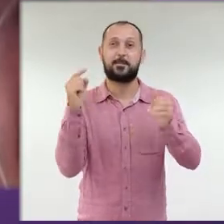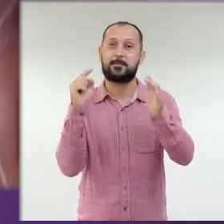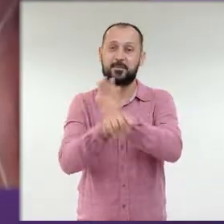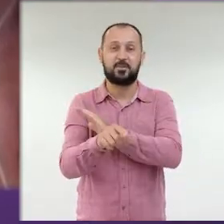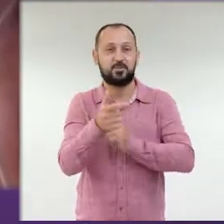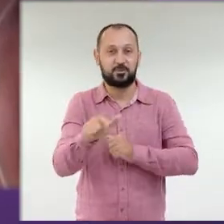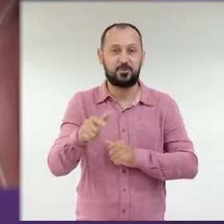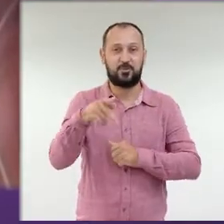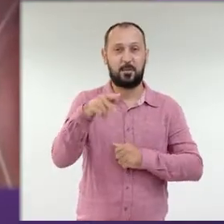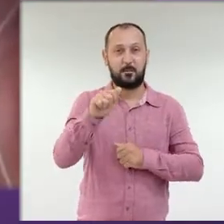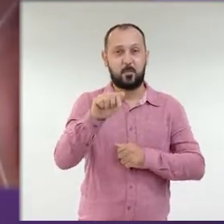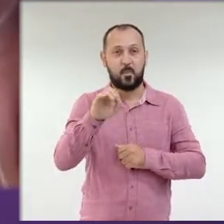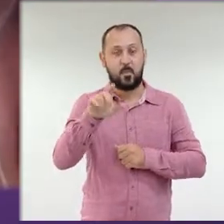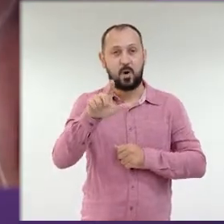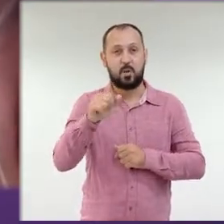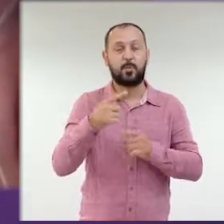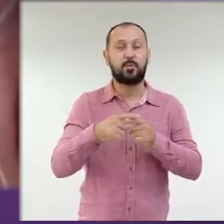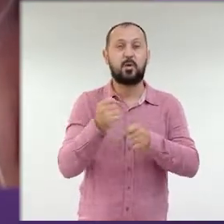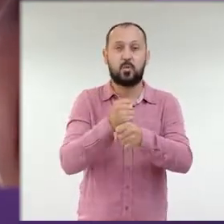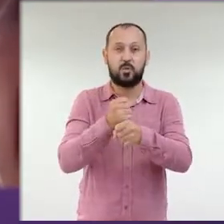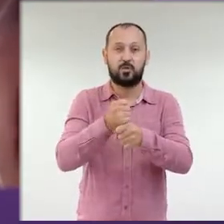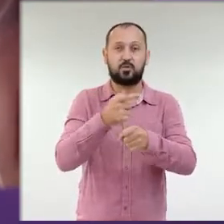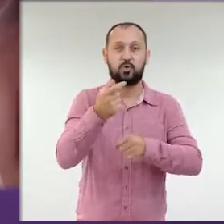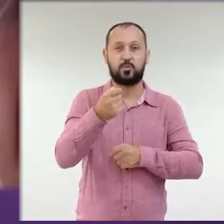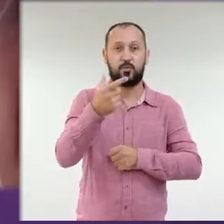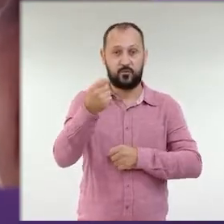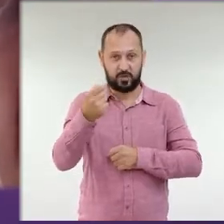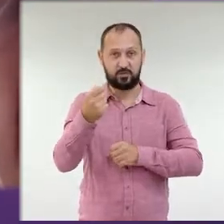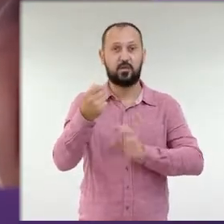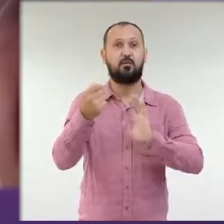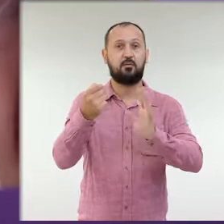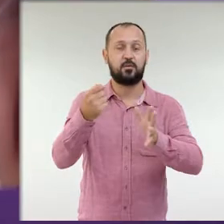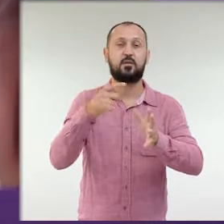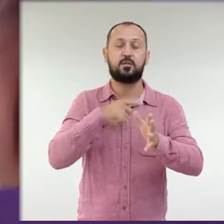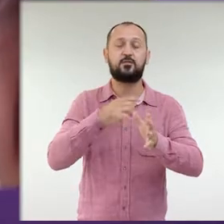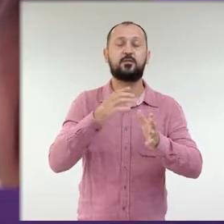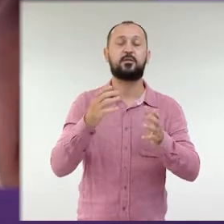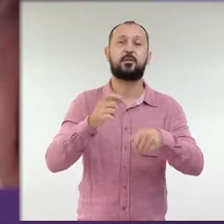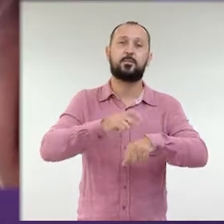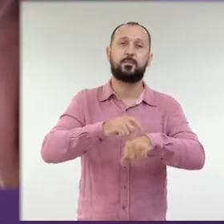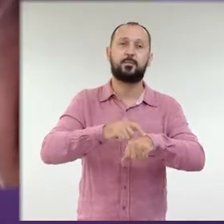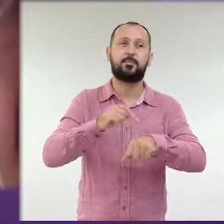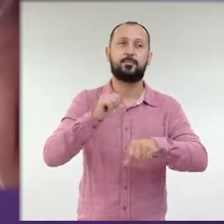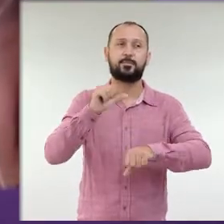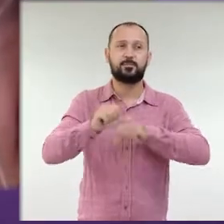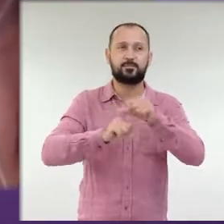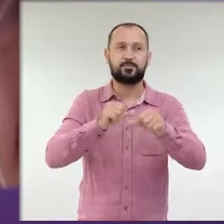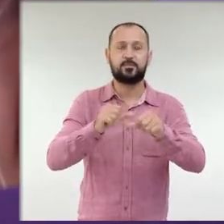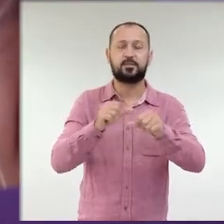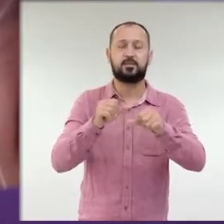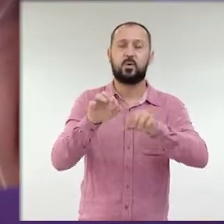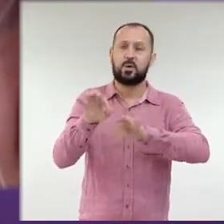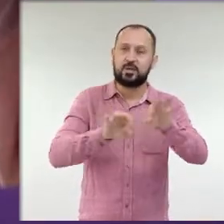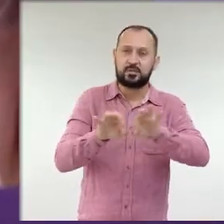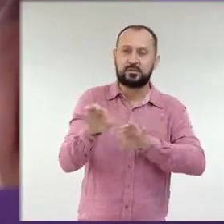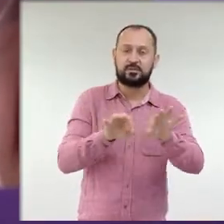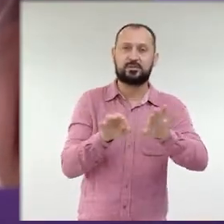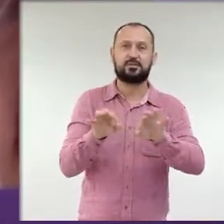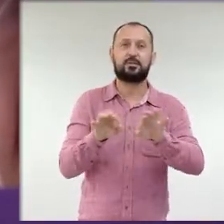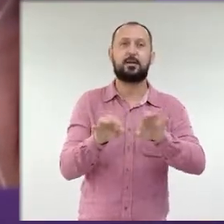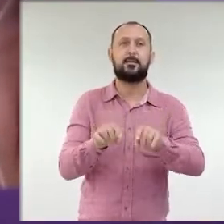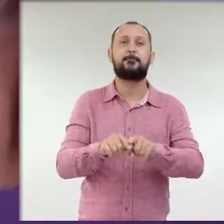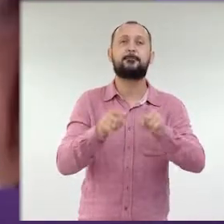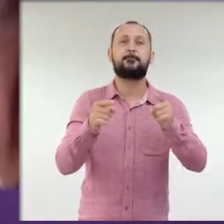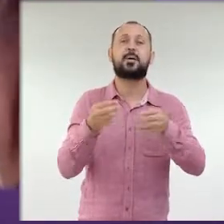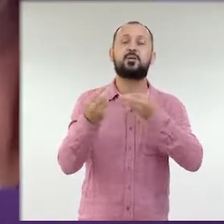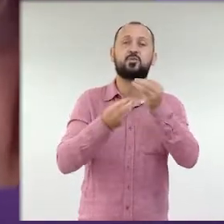para a Paola, já que em 2020 nós tivemos isso, melhorias e estão sendo estruturadas, mas no que diz respeito